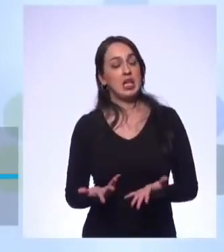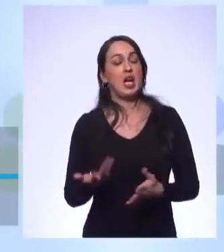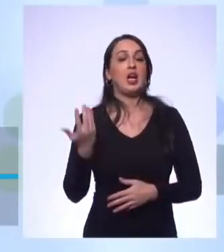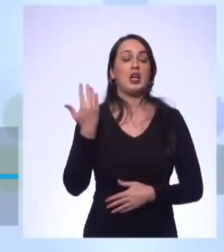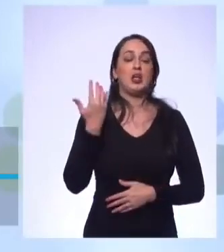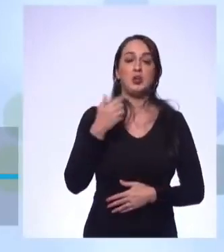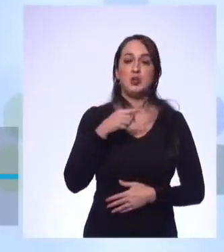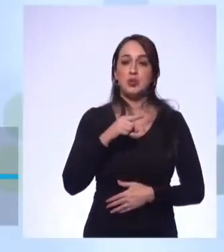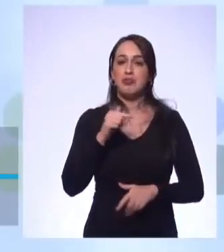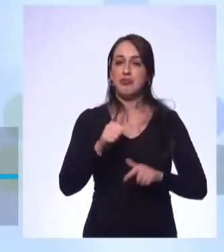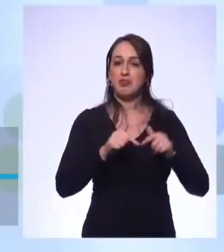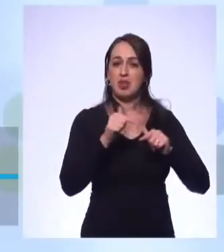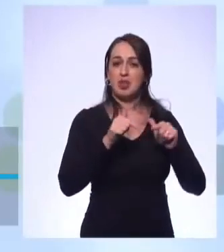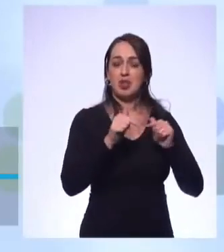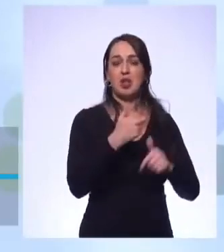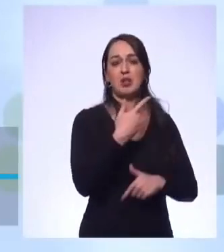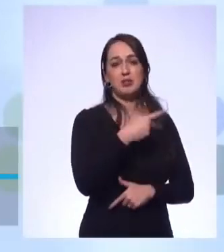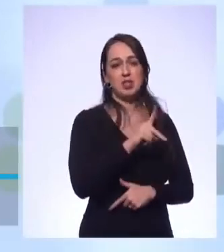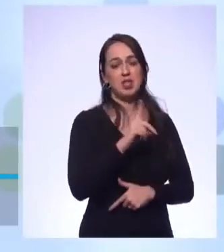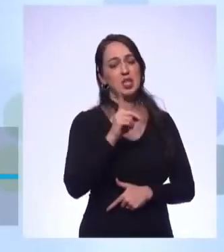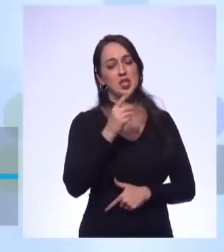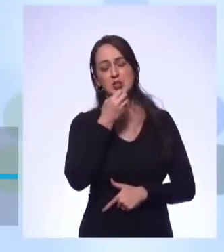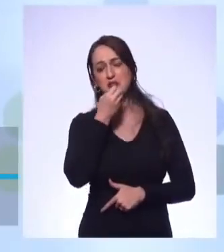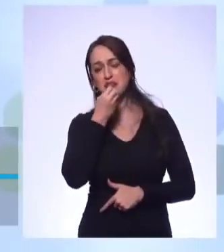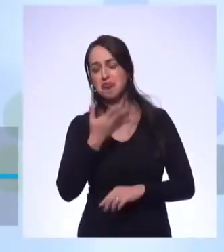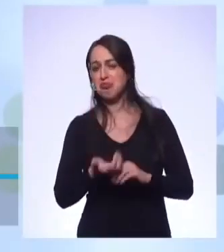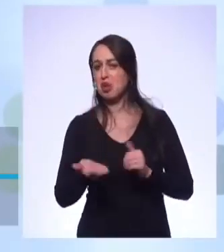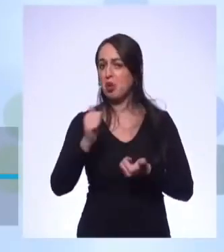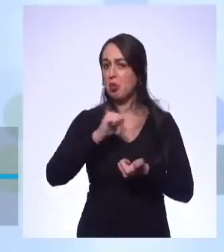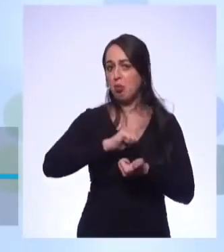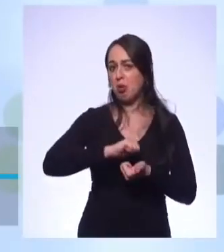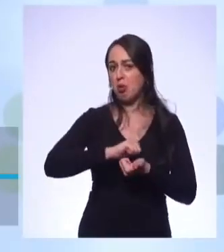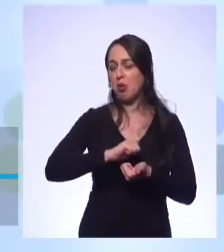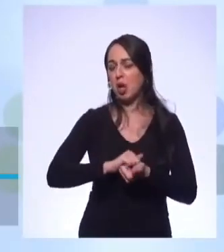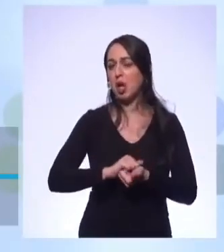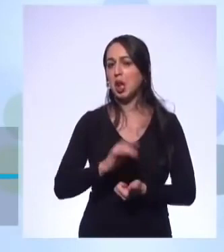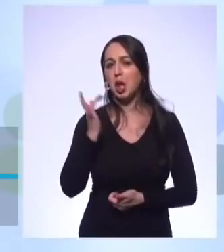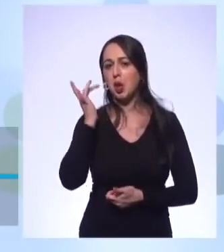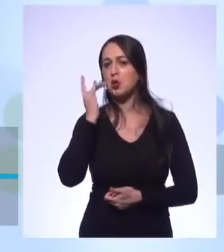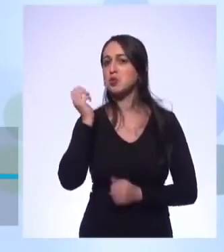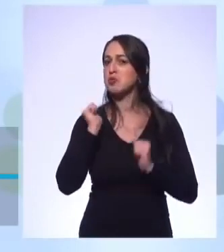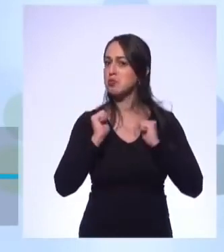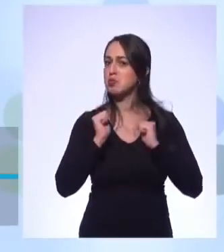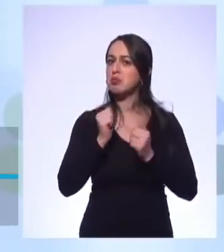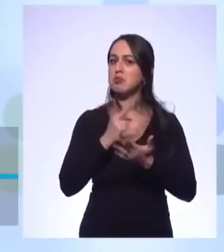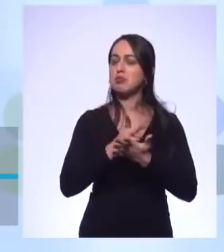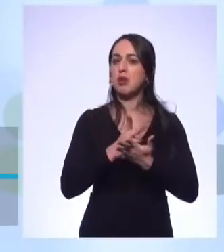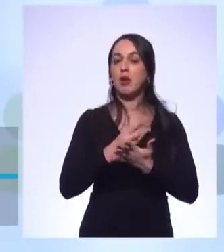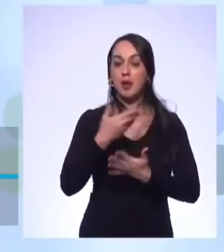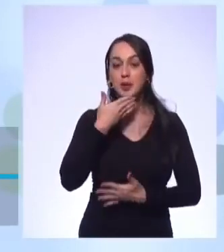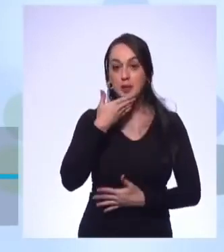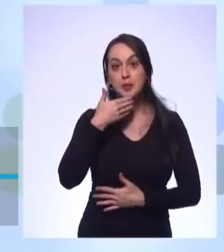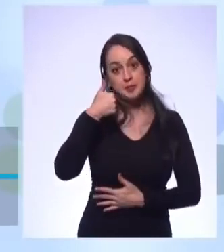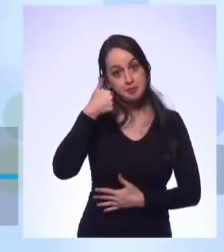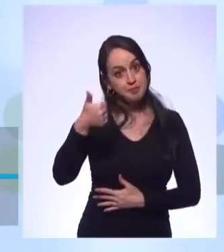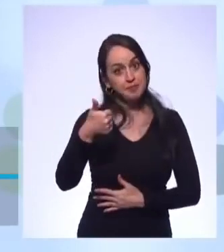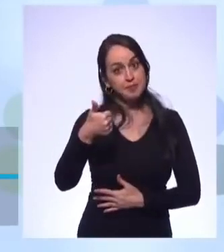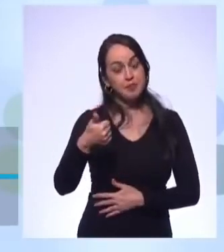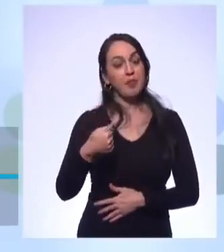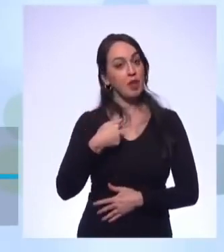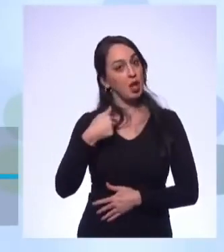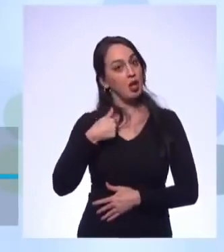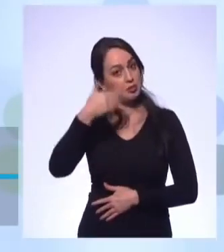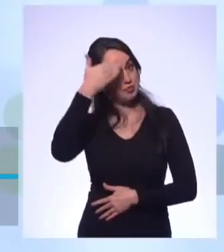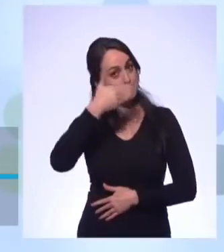ponto de falar aqui de péssima qualidade, porque eu sou testemunha da melhoria que foi tendo ao longo dos anos. Mas é um serviço que eu também sou testemunha de que em